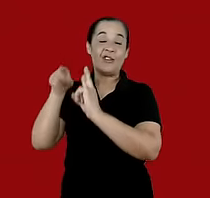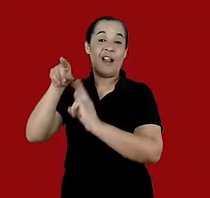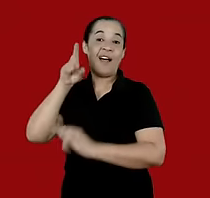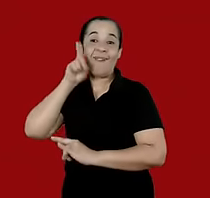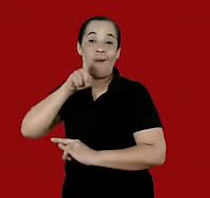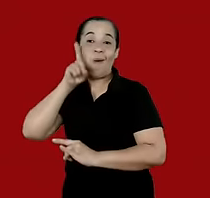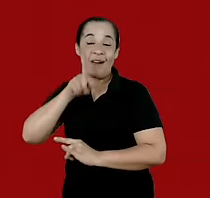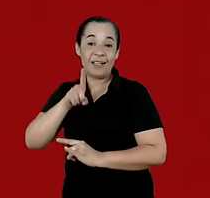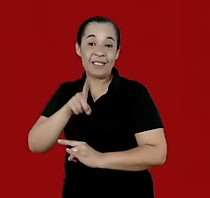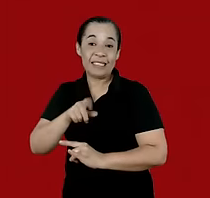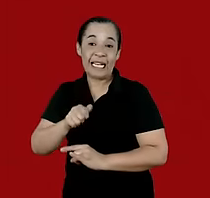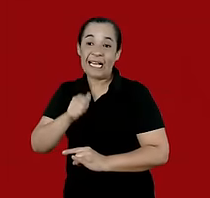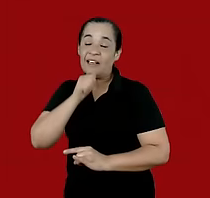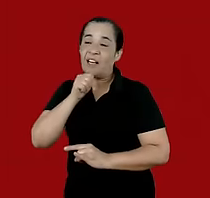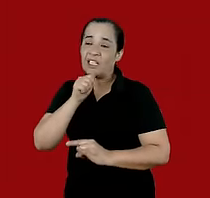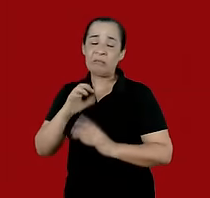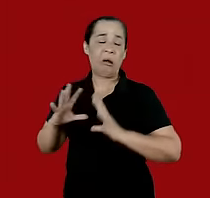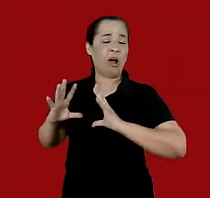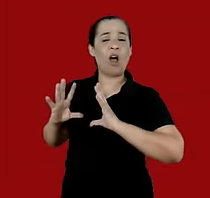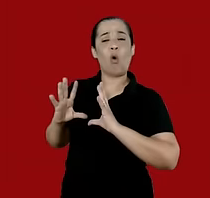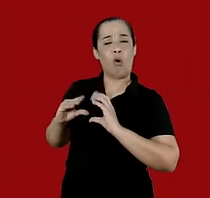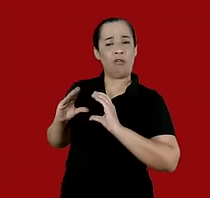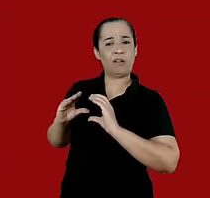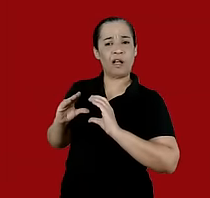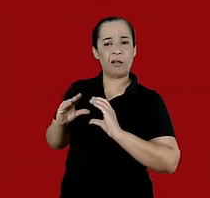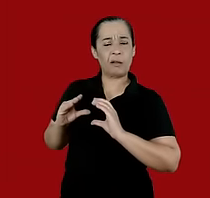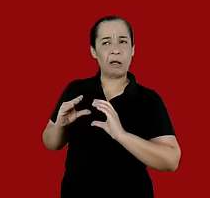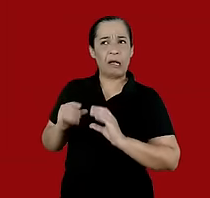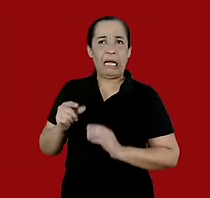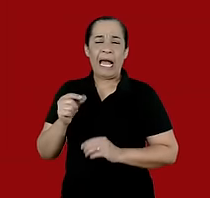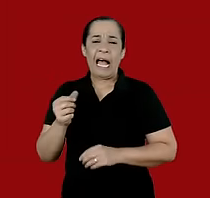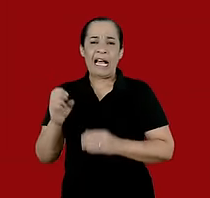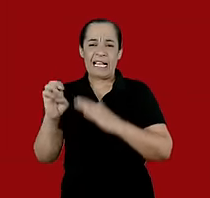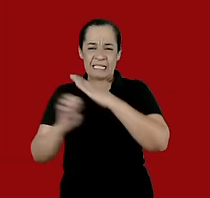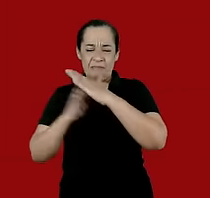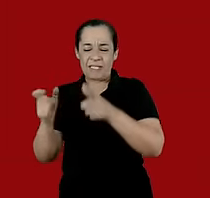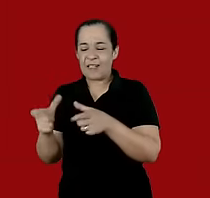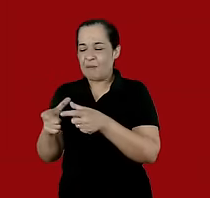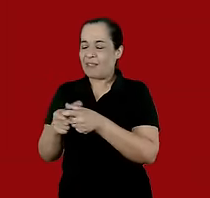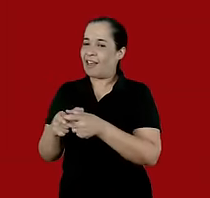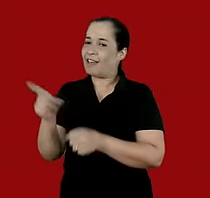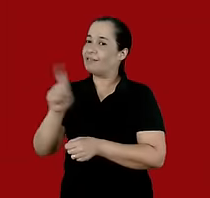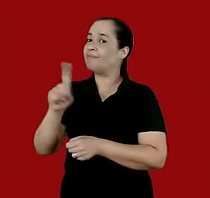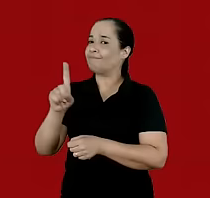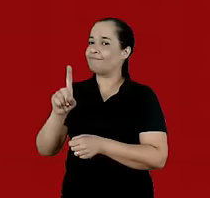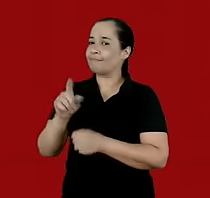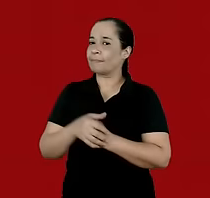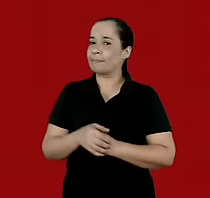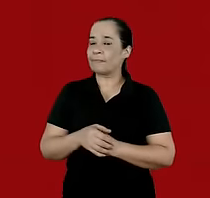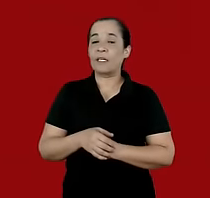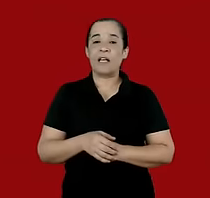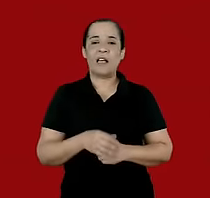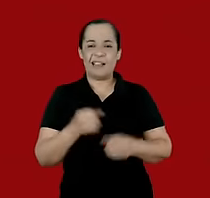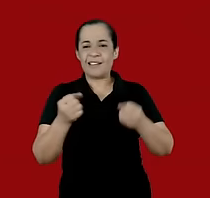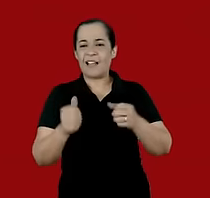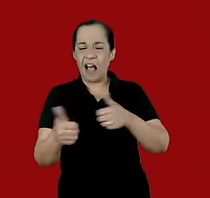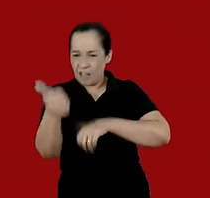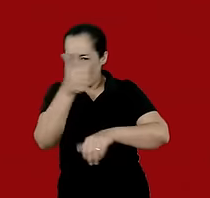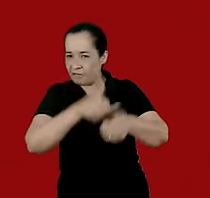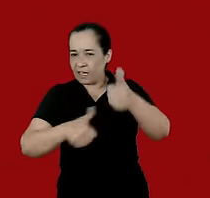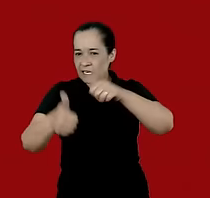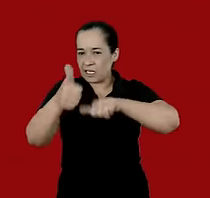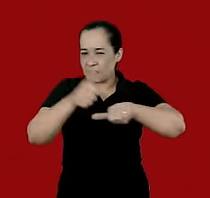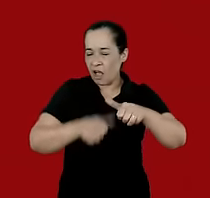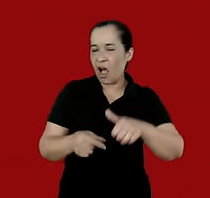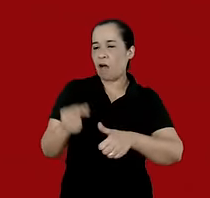comportado com exceção das Pequenas Empresas então a gente começa a ver né uma análise é que como eu disse essa análise de entrada e saída de recurso